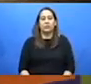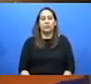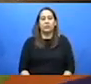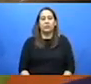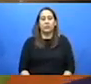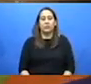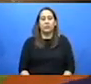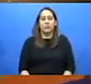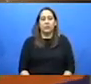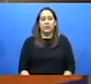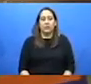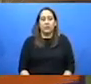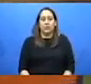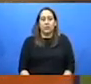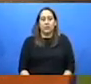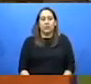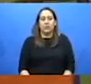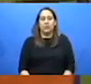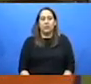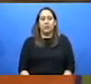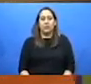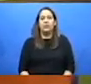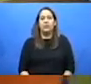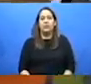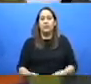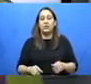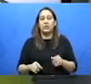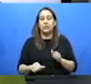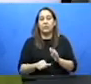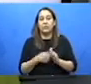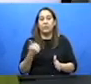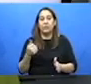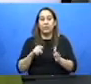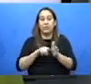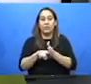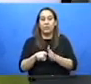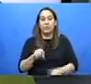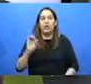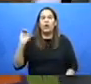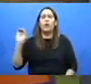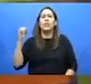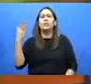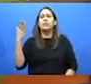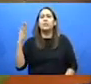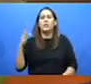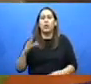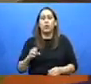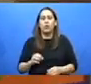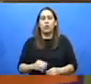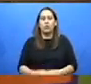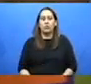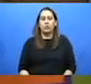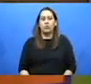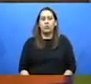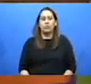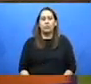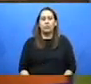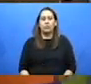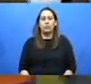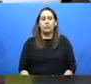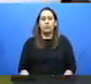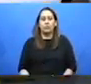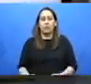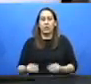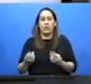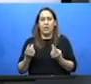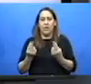página 166. A primeira é: o que aconteceu com a planta? Ela ficou